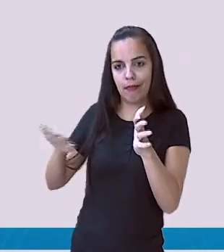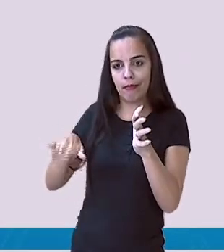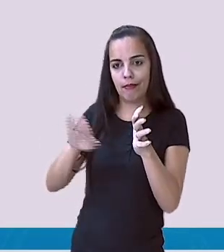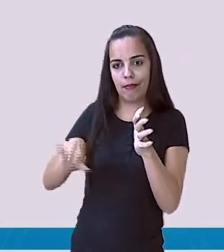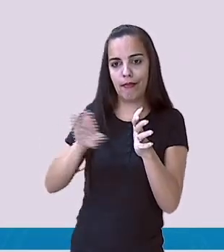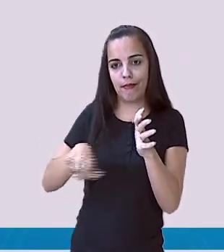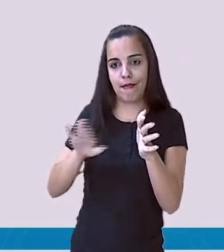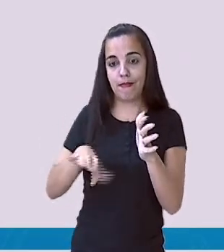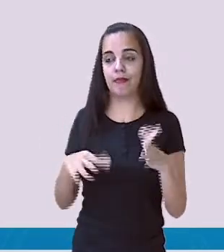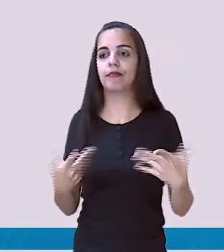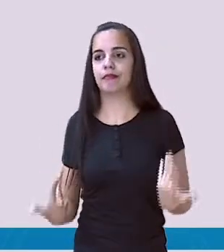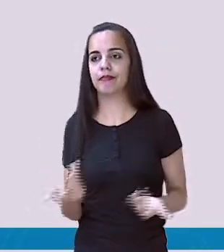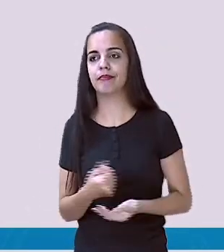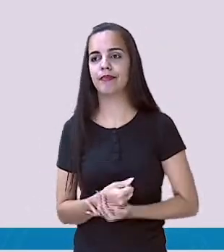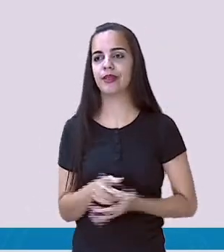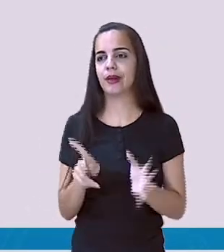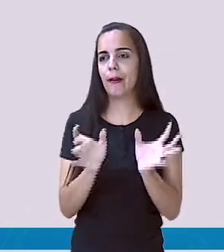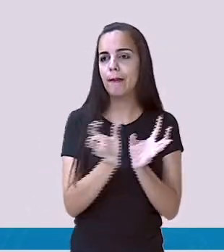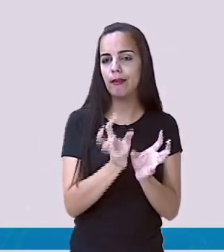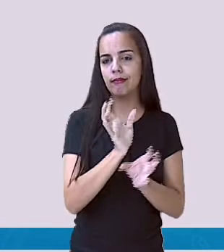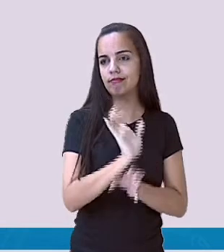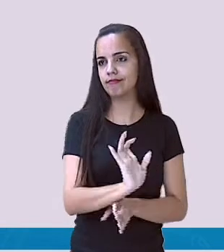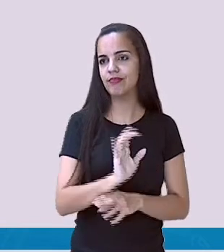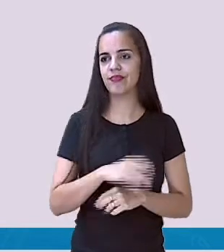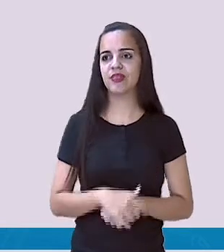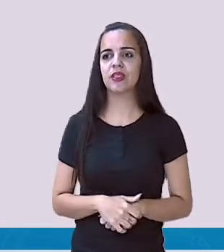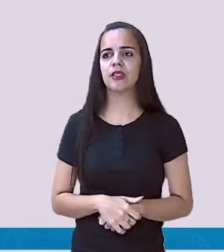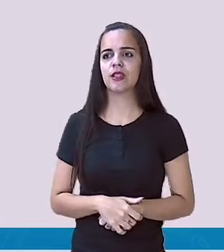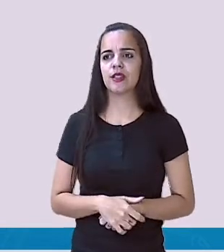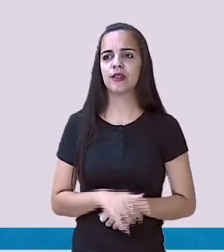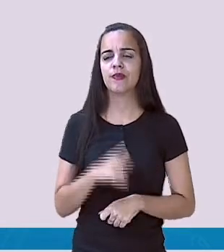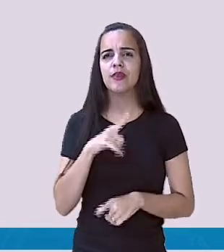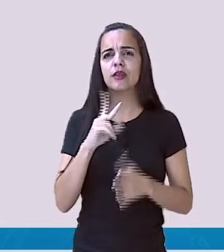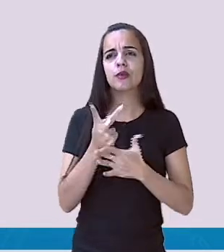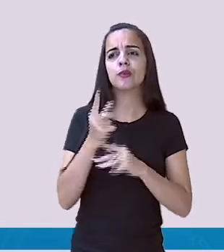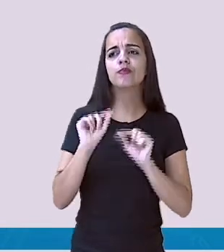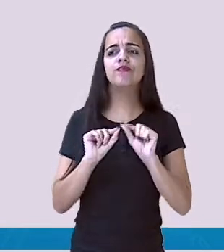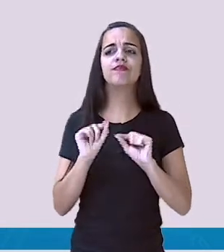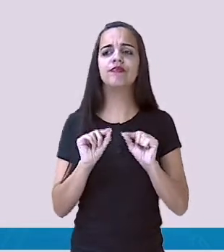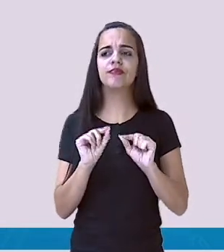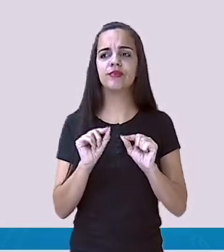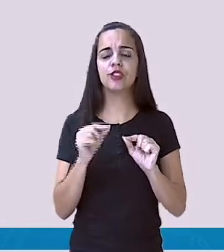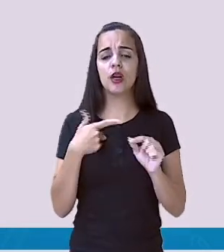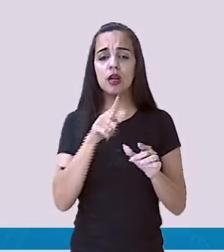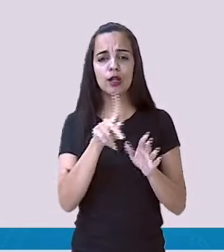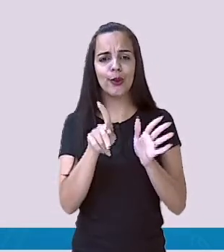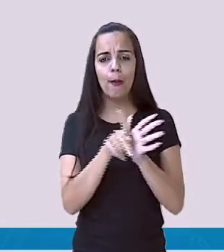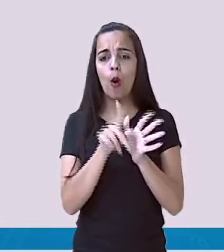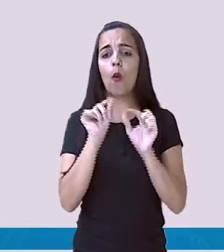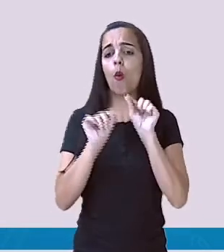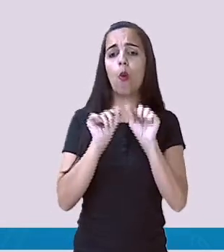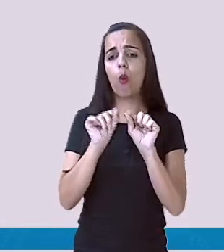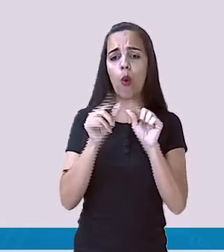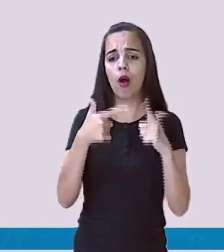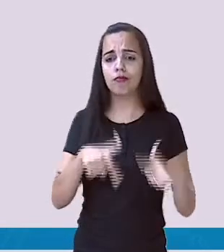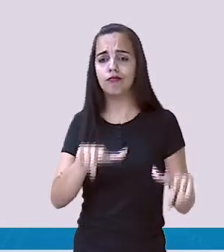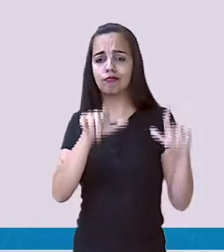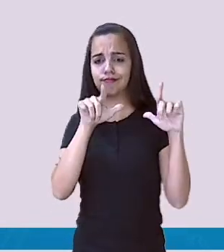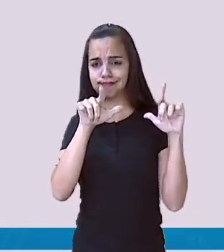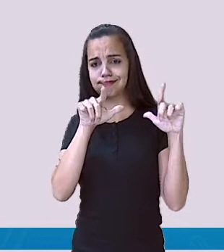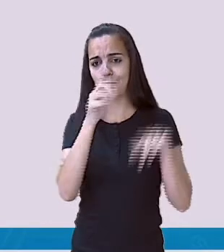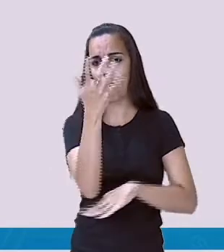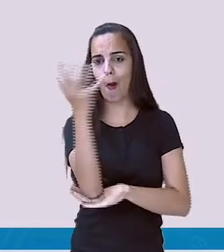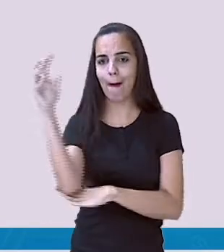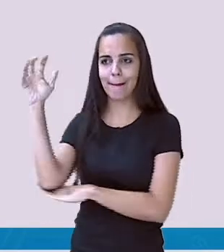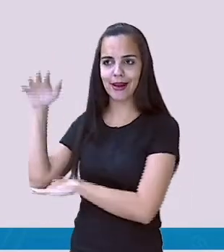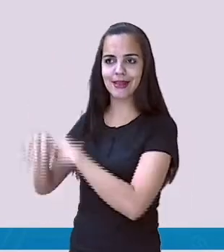vegetação é bem diferente de uma vegetação florestal. Então, isso gera uma paisagem típica. Então, toda vez que